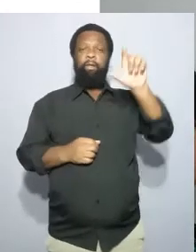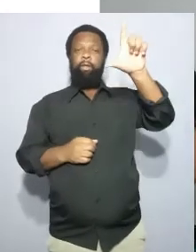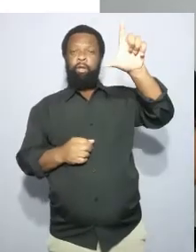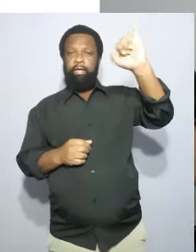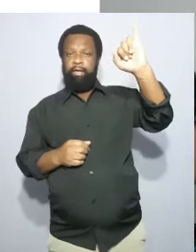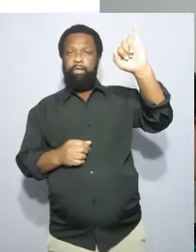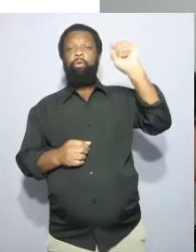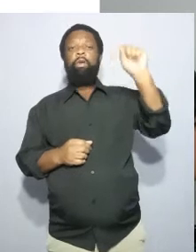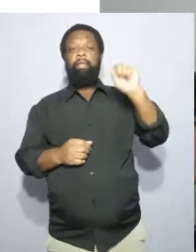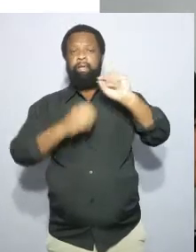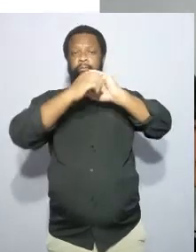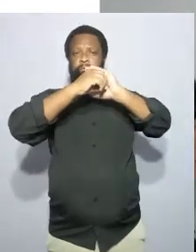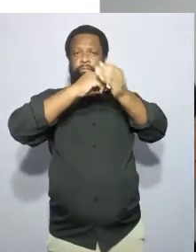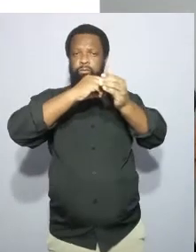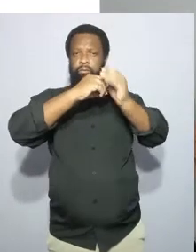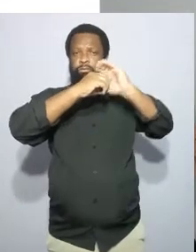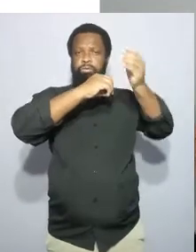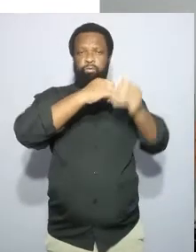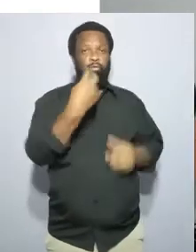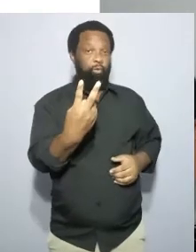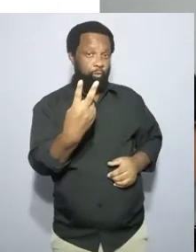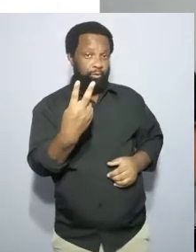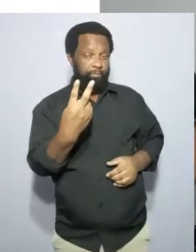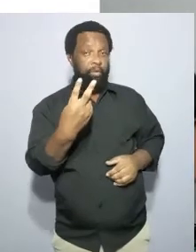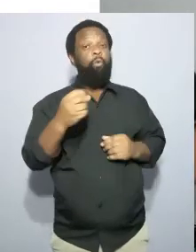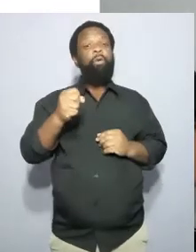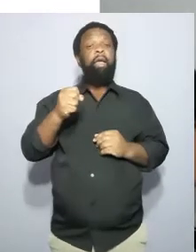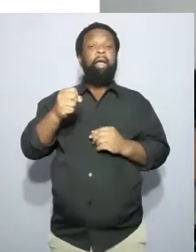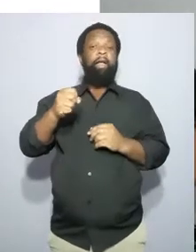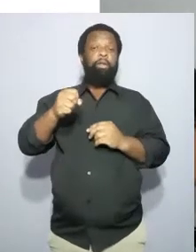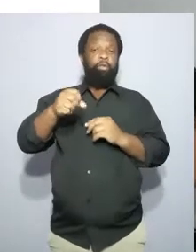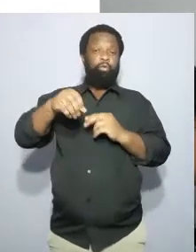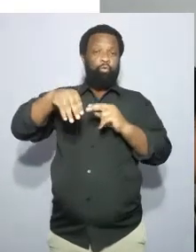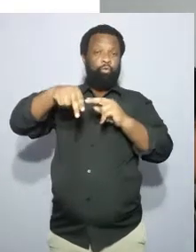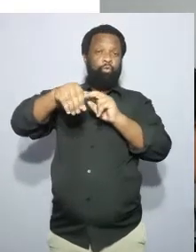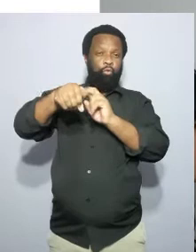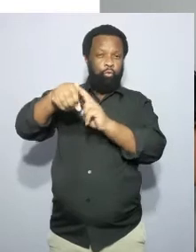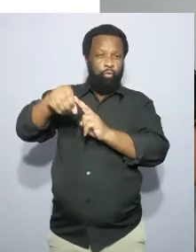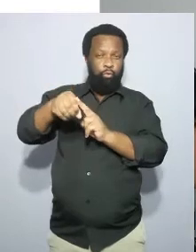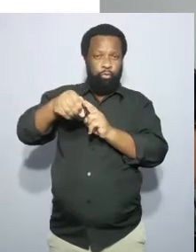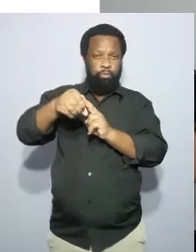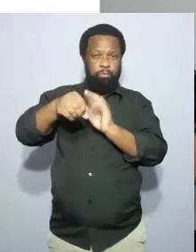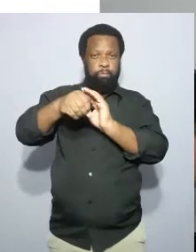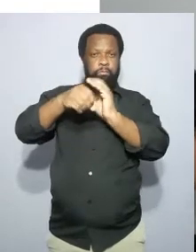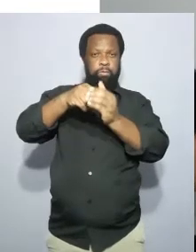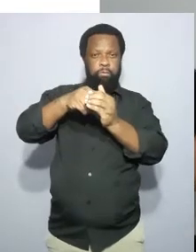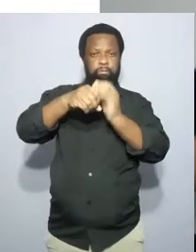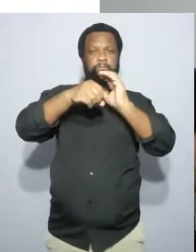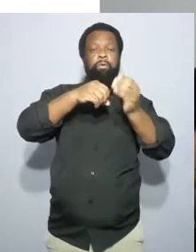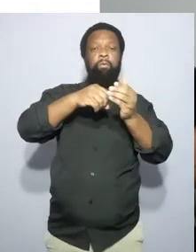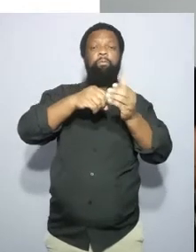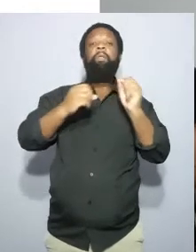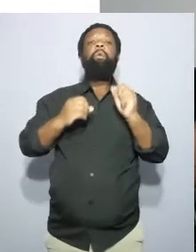Ele tem uma, duas camadas. Então, um núcleo, uma e duas. Então, o que seria o raio? Seria a